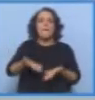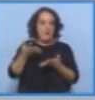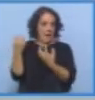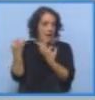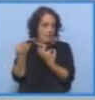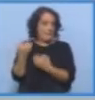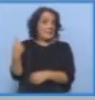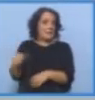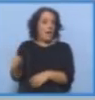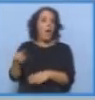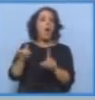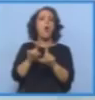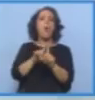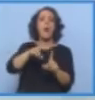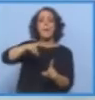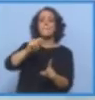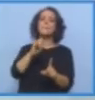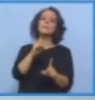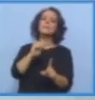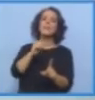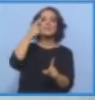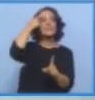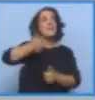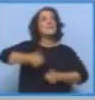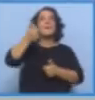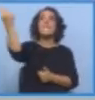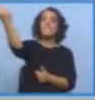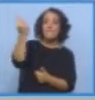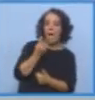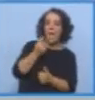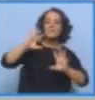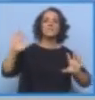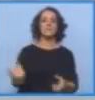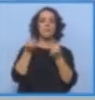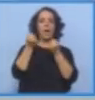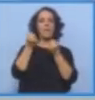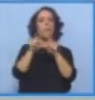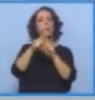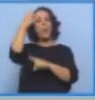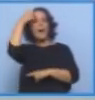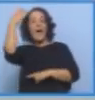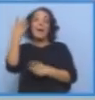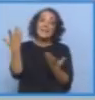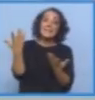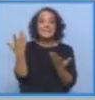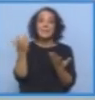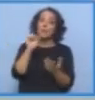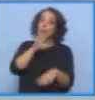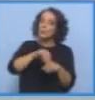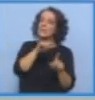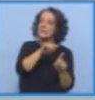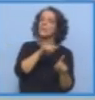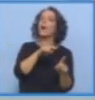Mas Messias como um libertador, como um rei. Eles tinham um Messias, eu não sei muito bem o que era, é por isso que Jesus lhes pergunta o que é